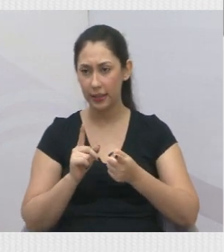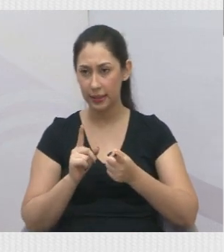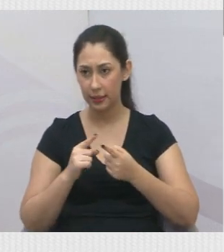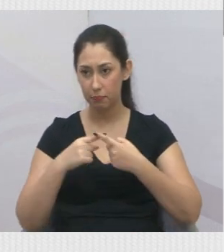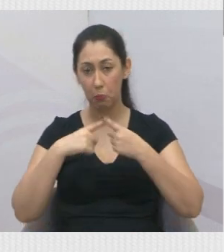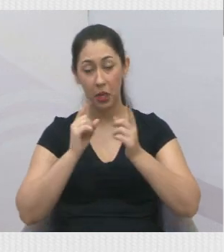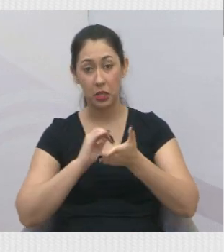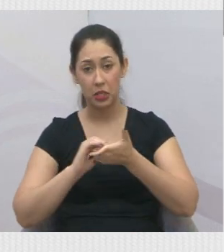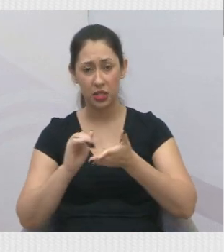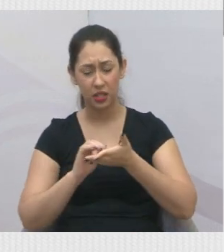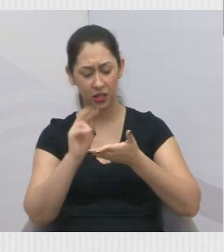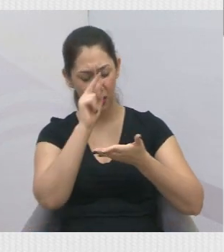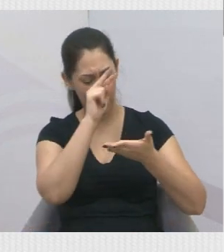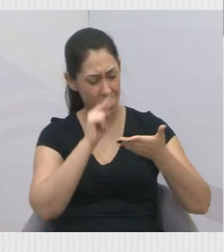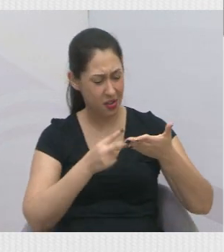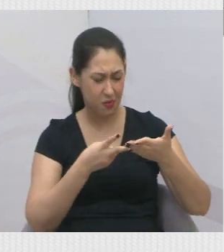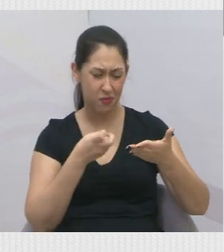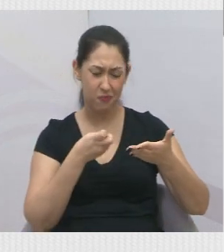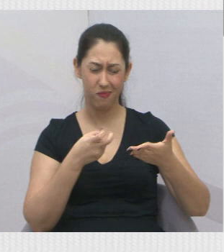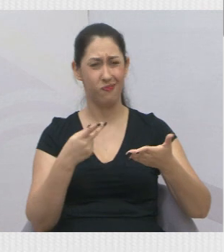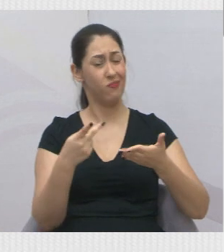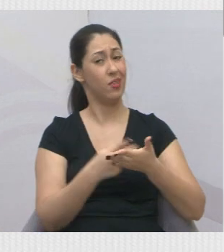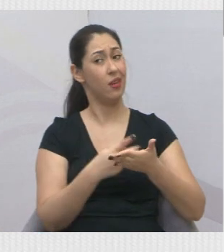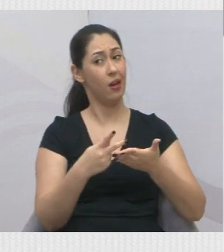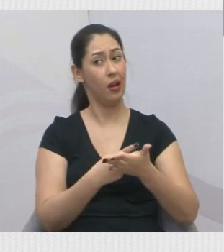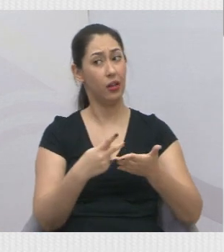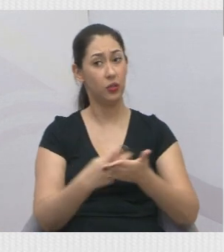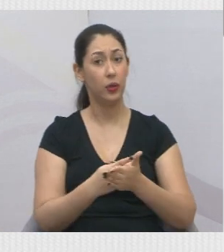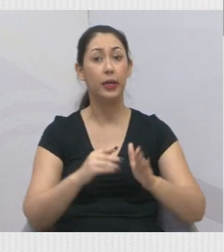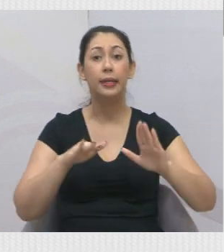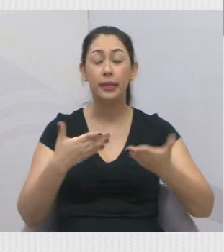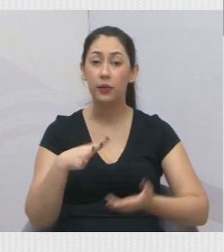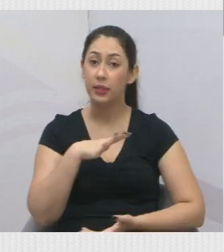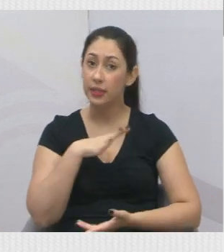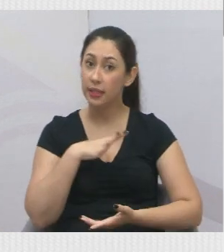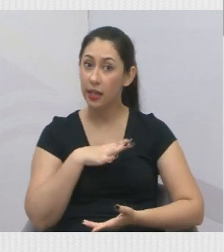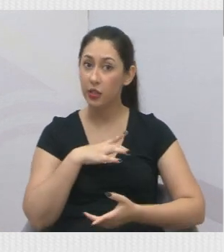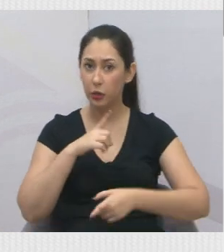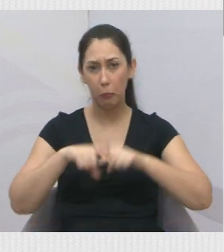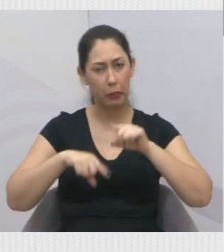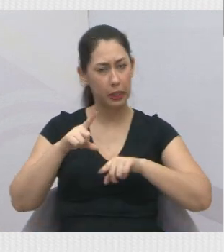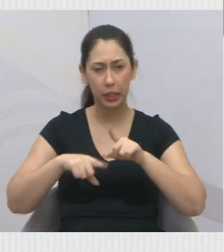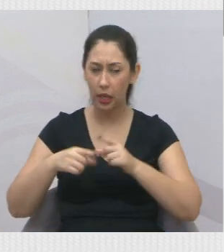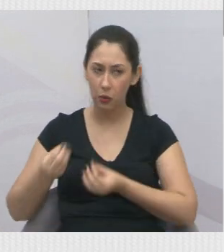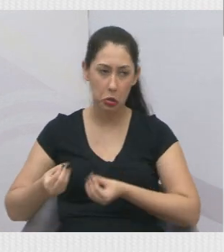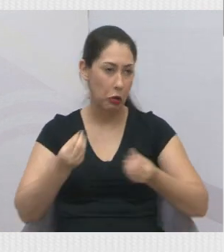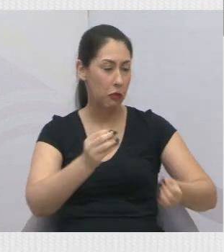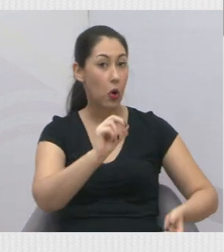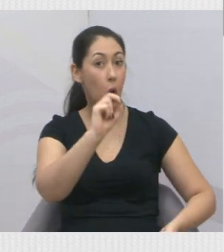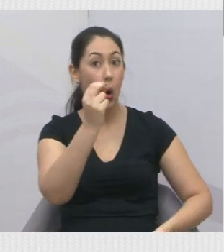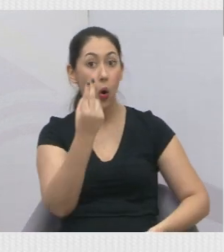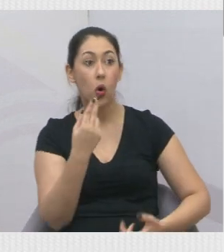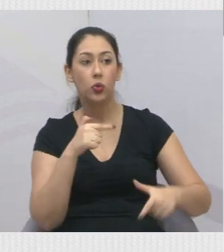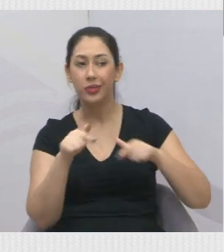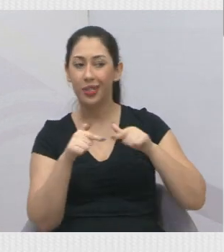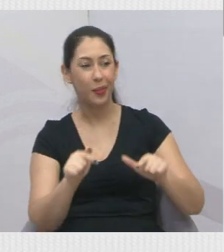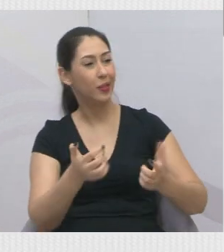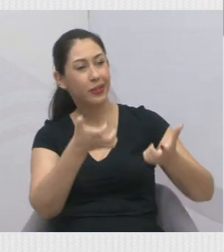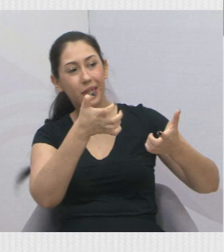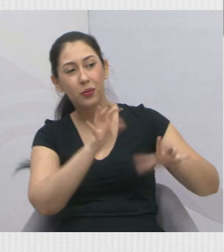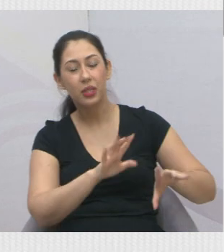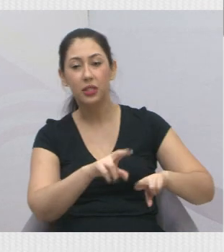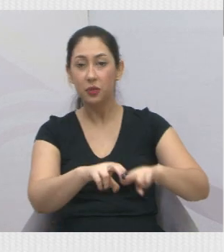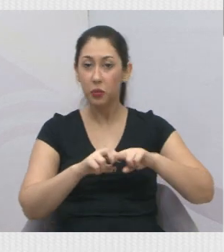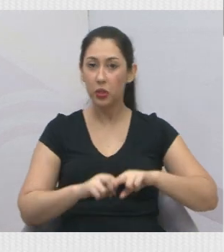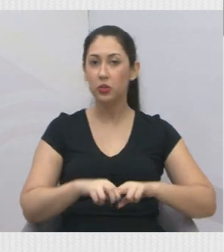a secretaria e alguma coisa não estava correta. E o município devolveu o produto ou o serviço, aí não foi pago, foi